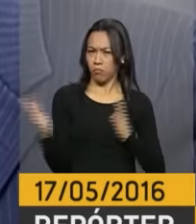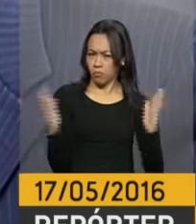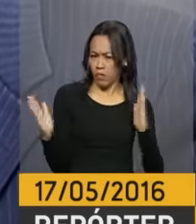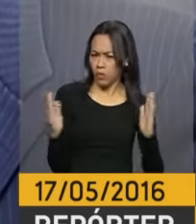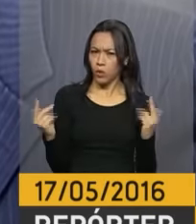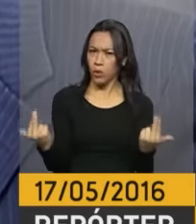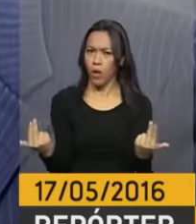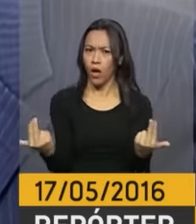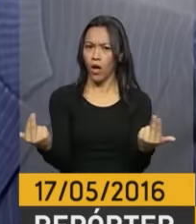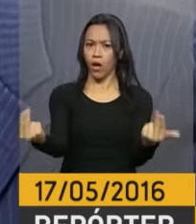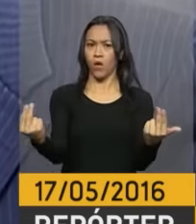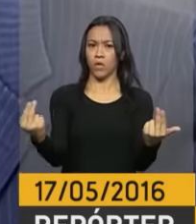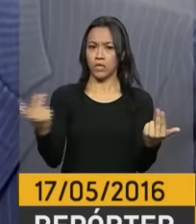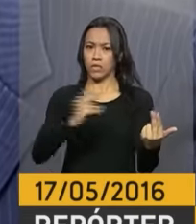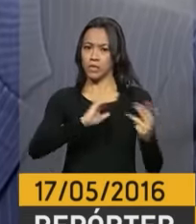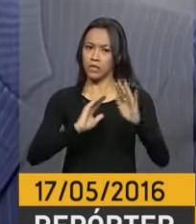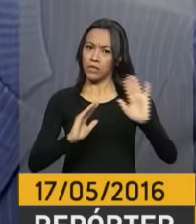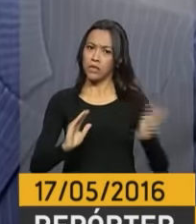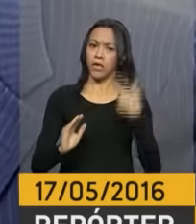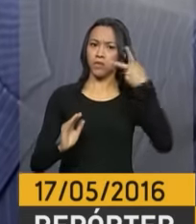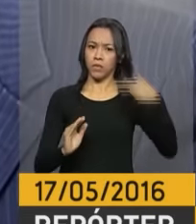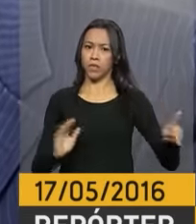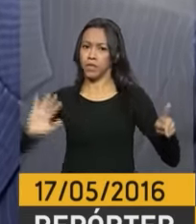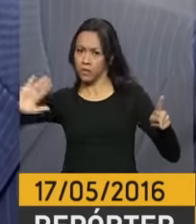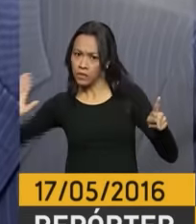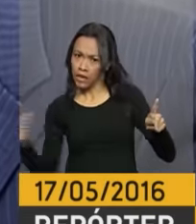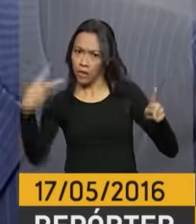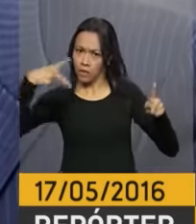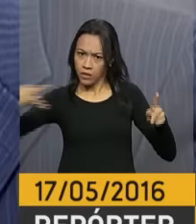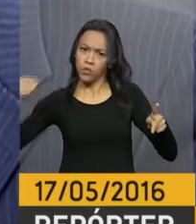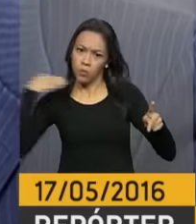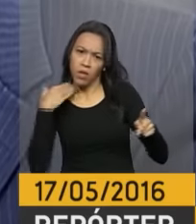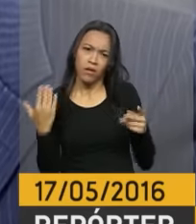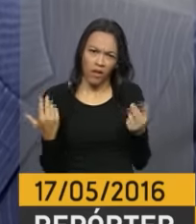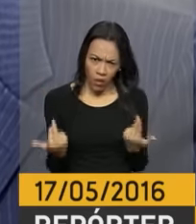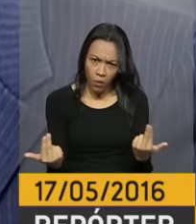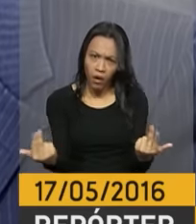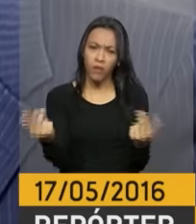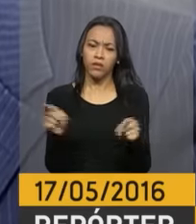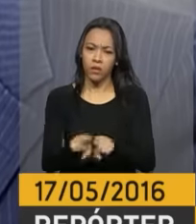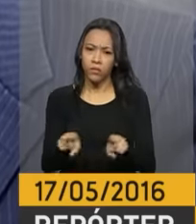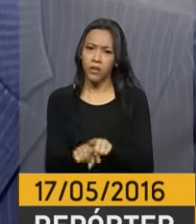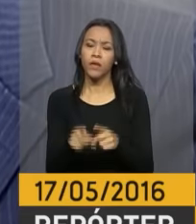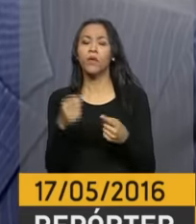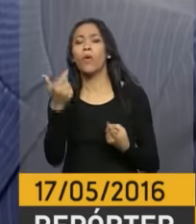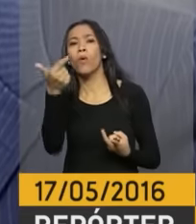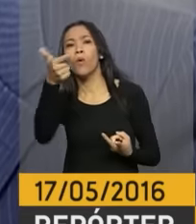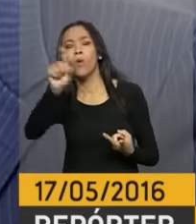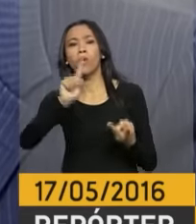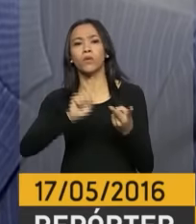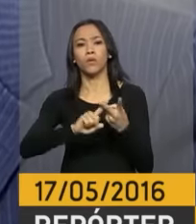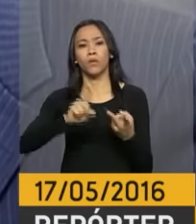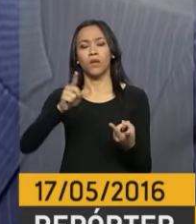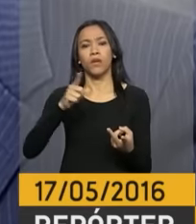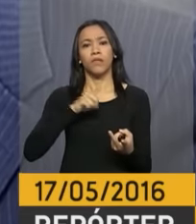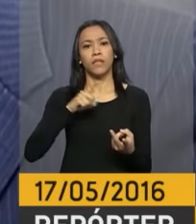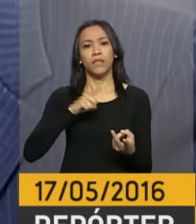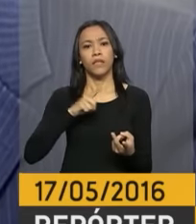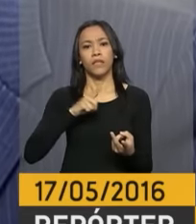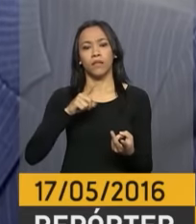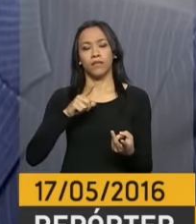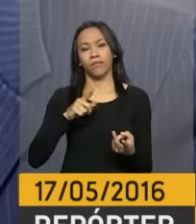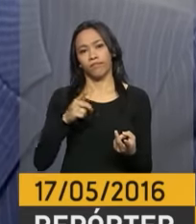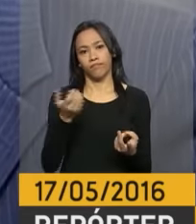Central, tendo essa autonomia decisória, ele vai ter um mandato único para a inflação ou um mandato duplo, como se chegou a